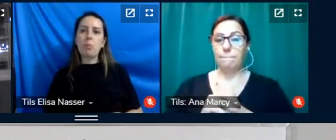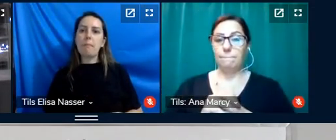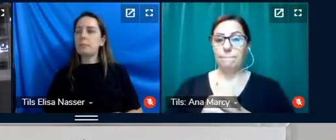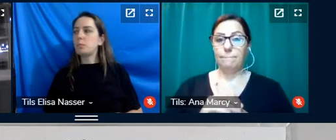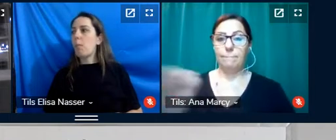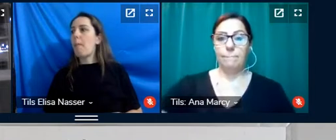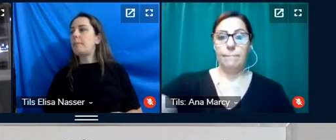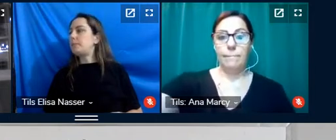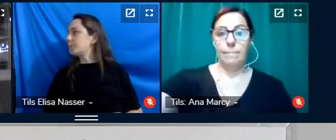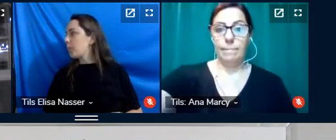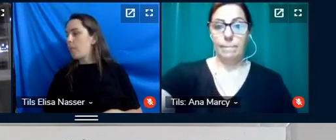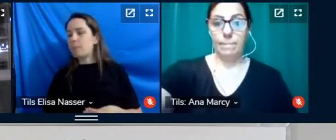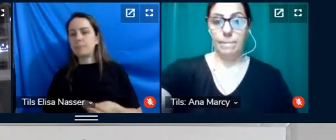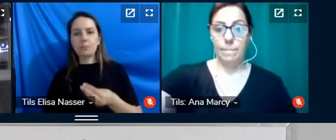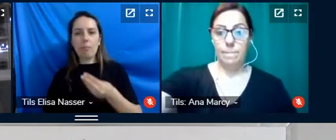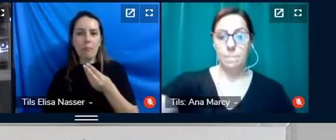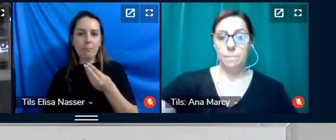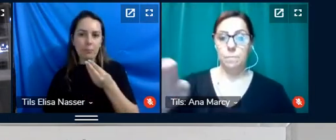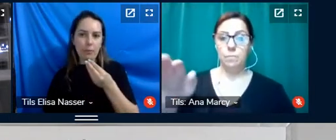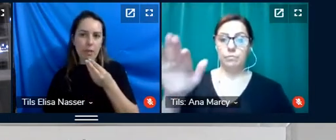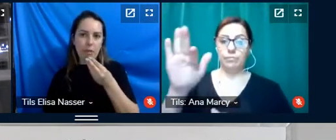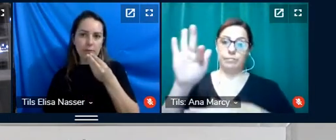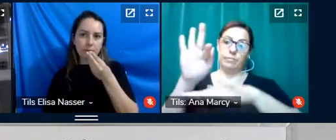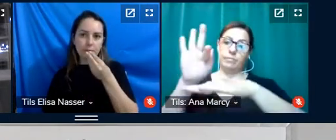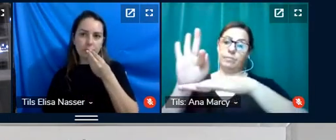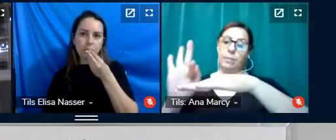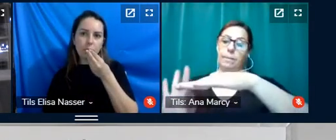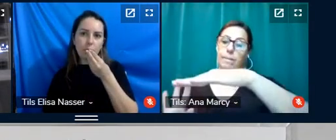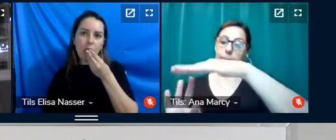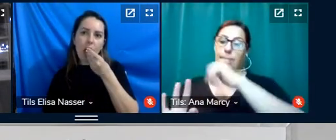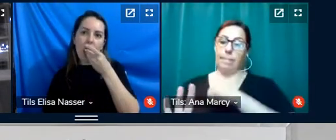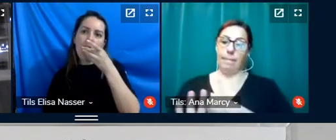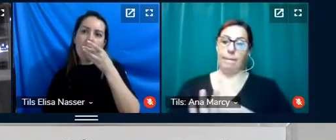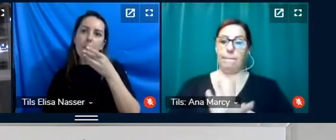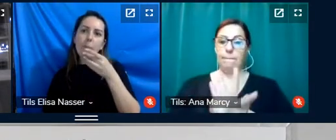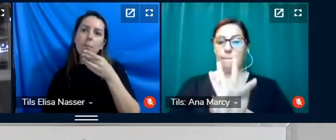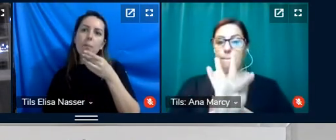Então, nesse caso, quem é o Fy? Passo o F para cima.